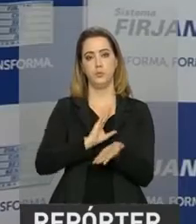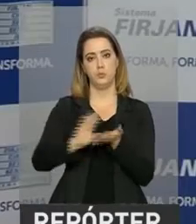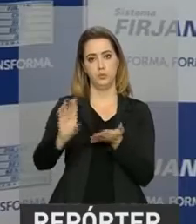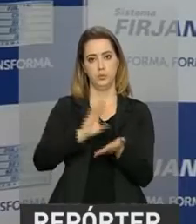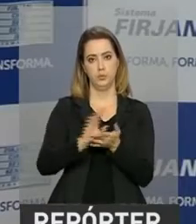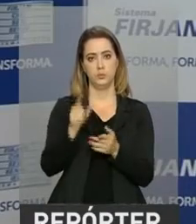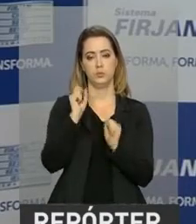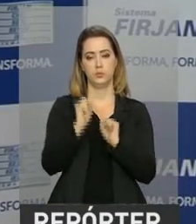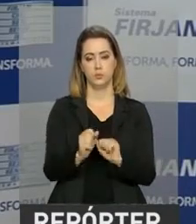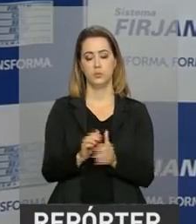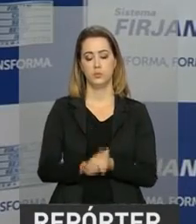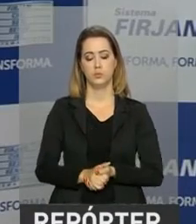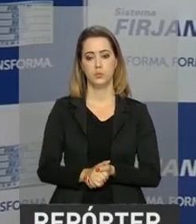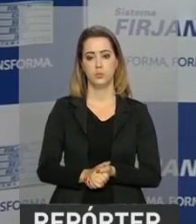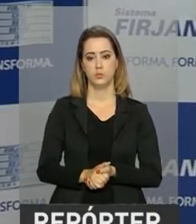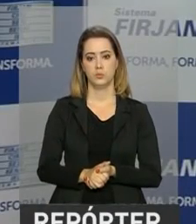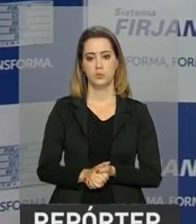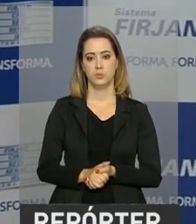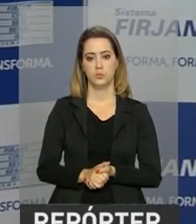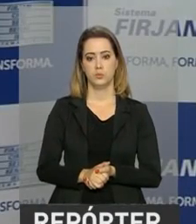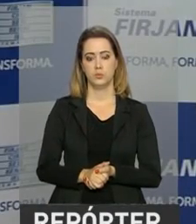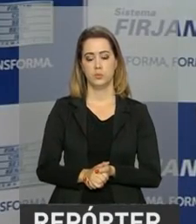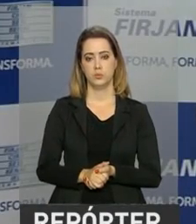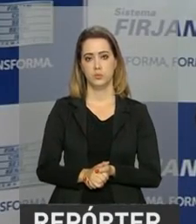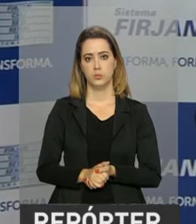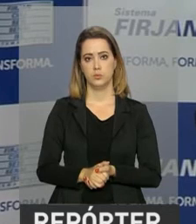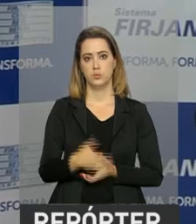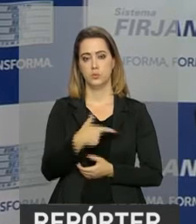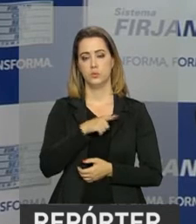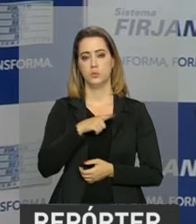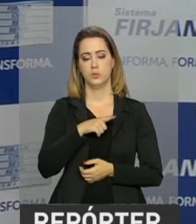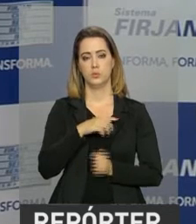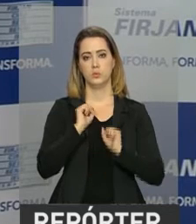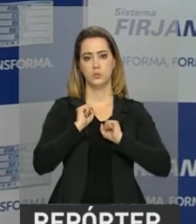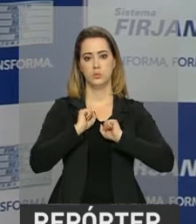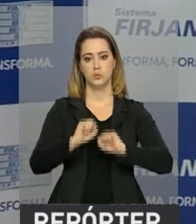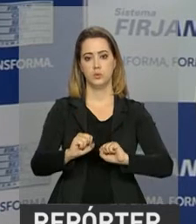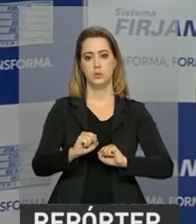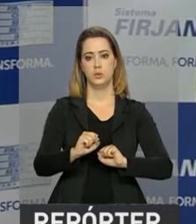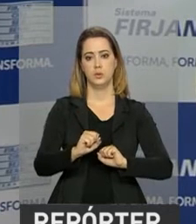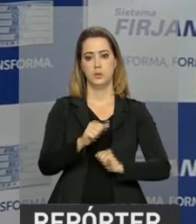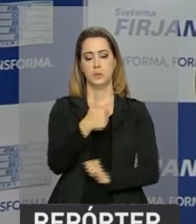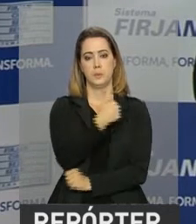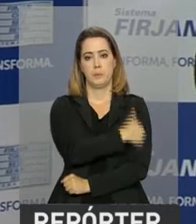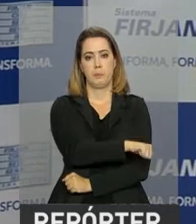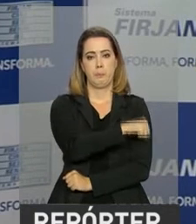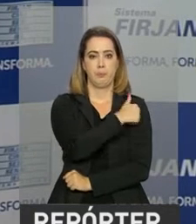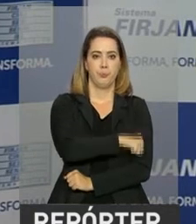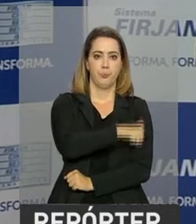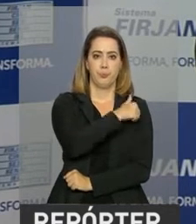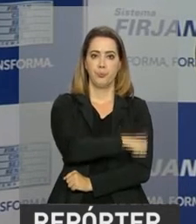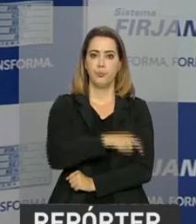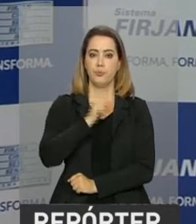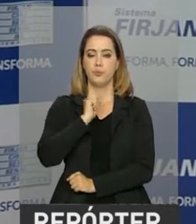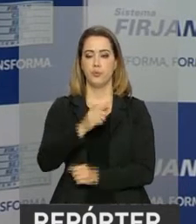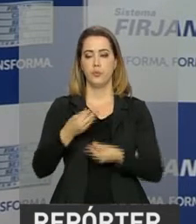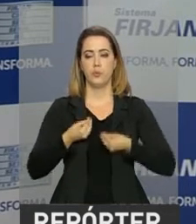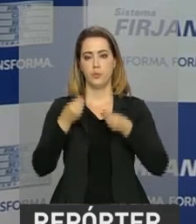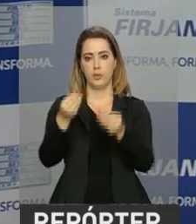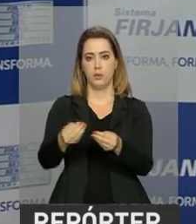uma possibilidade, por exemplo, de que o Rio de Janeiro possa dar como